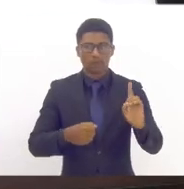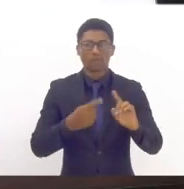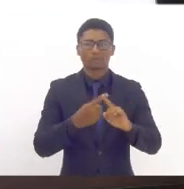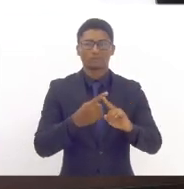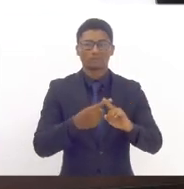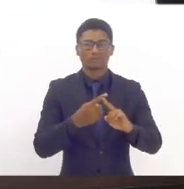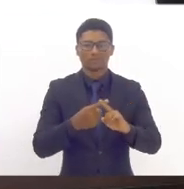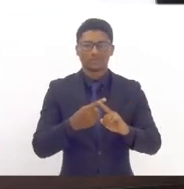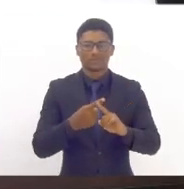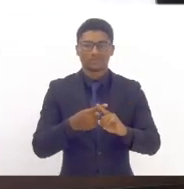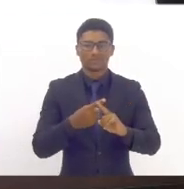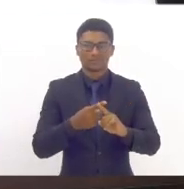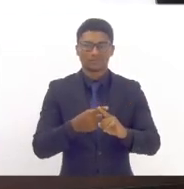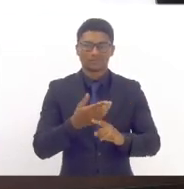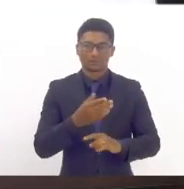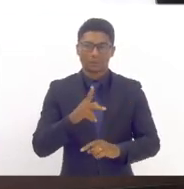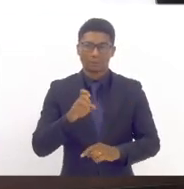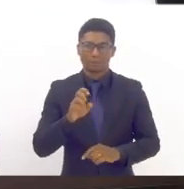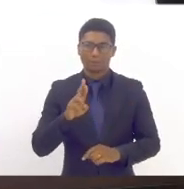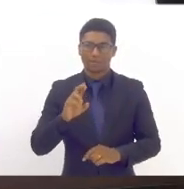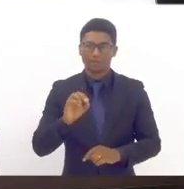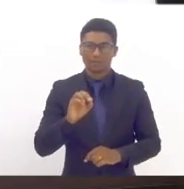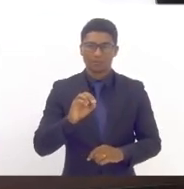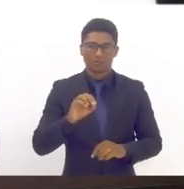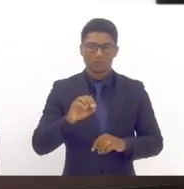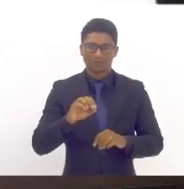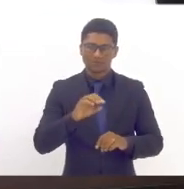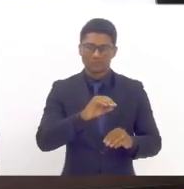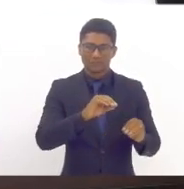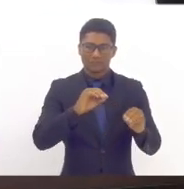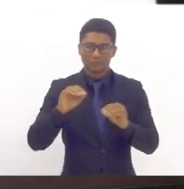nosso homenageado, do nosso Pedro.